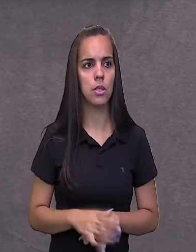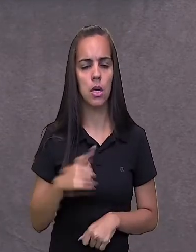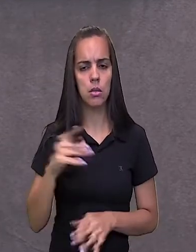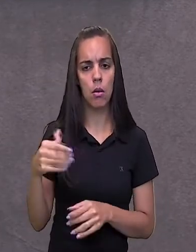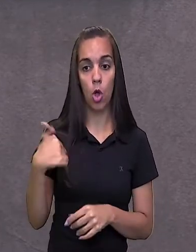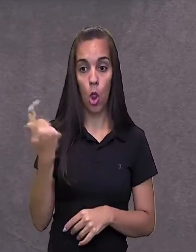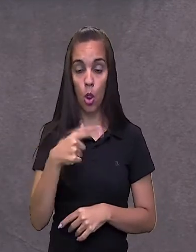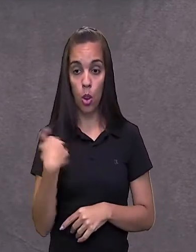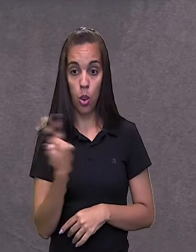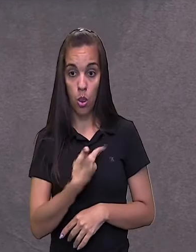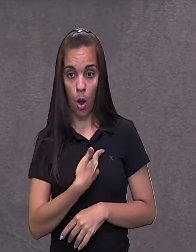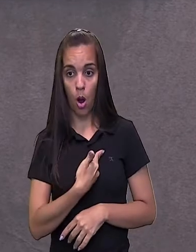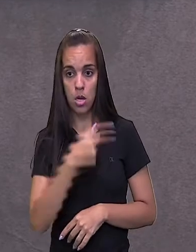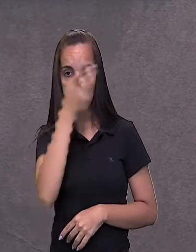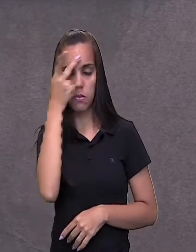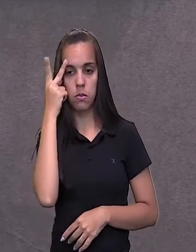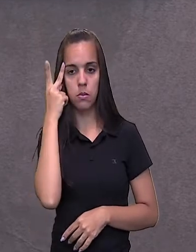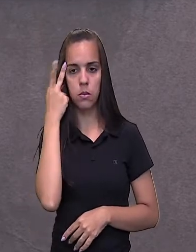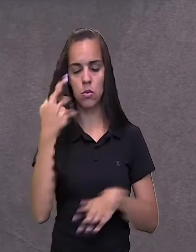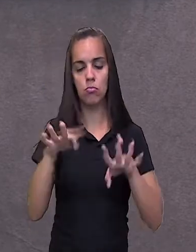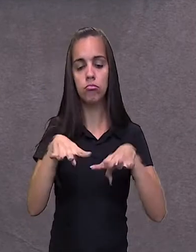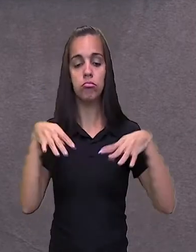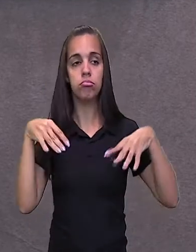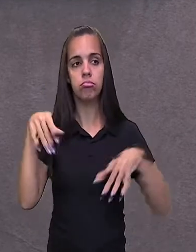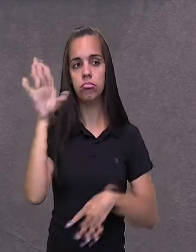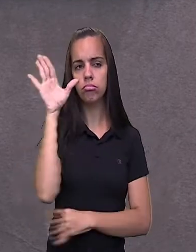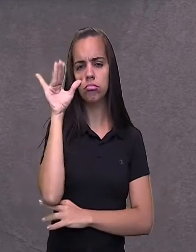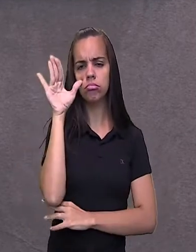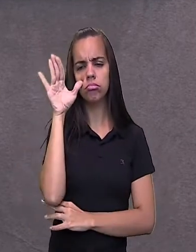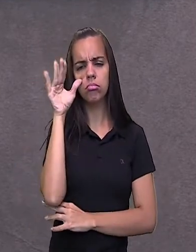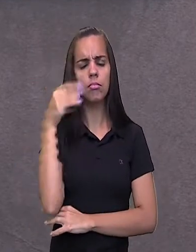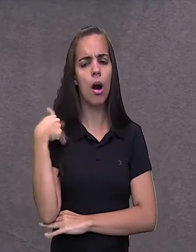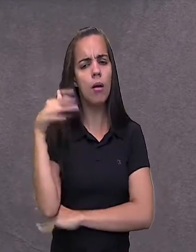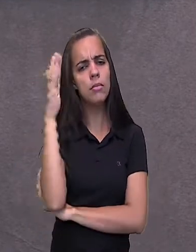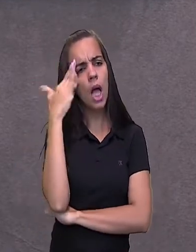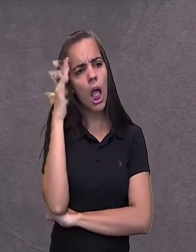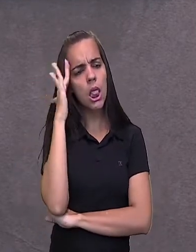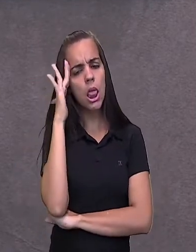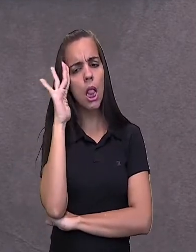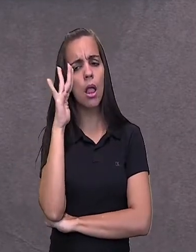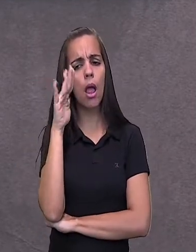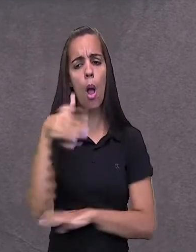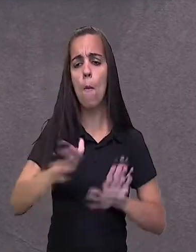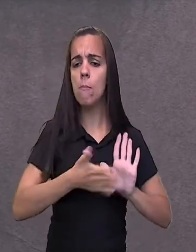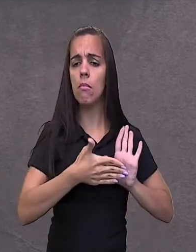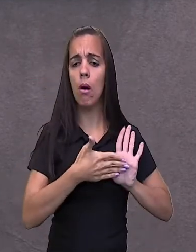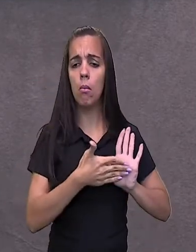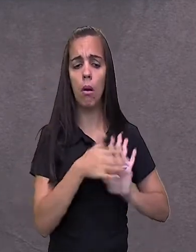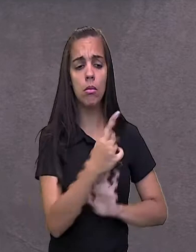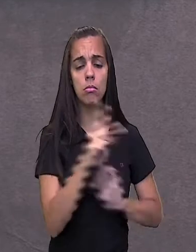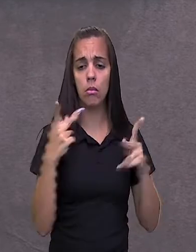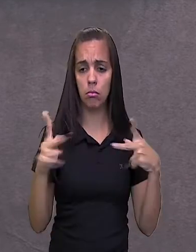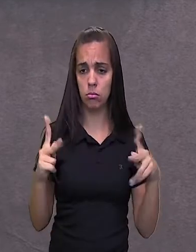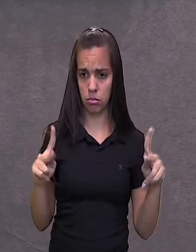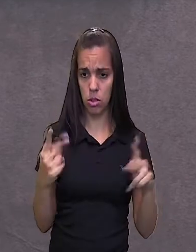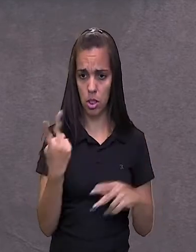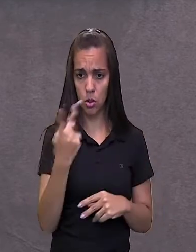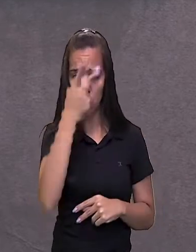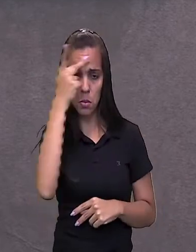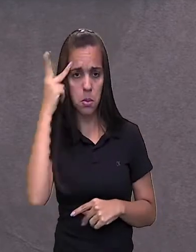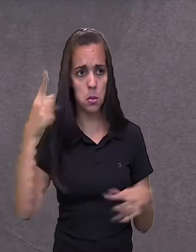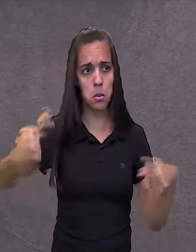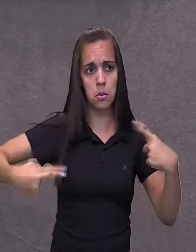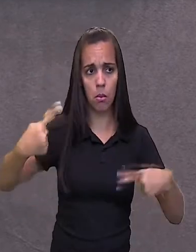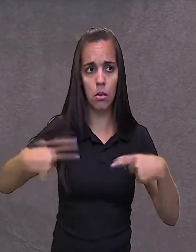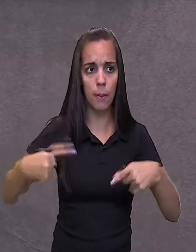eleitores, possamos esclarecer, entender, né, e decidir. E o que é importante